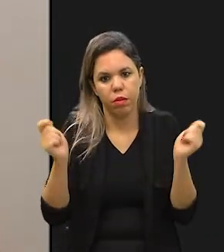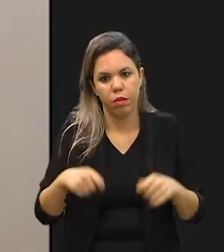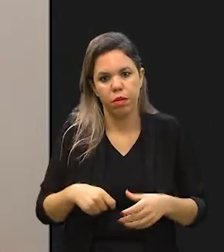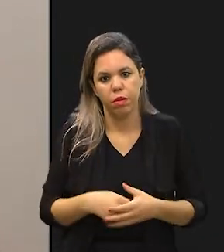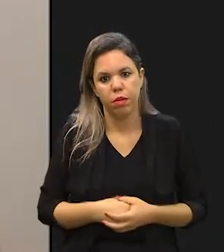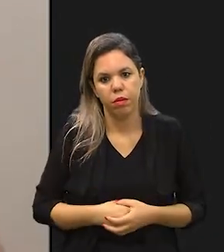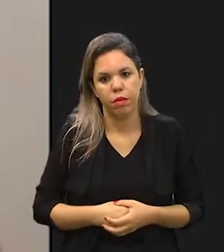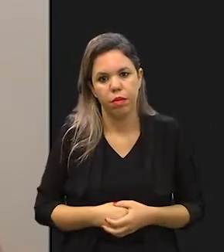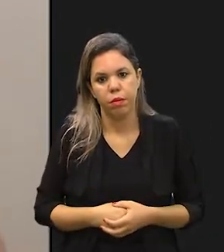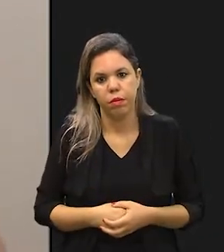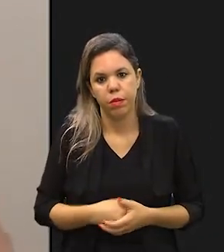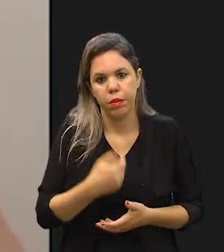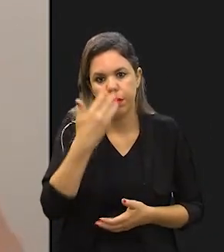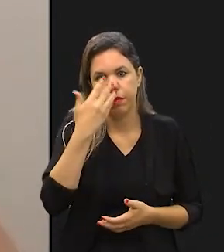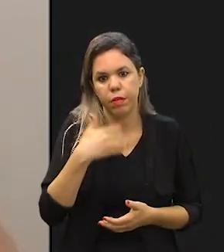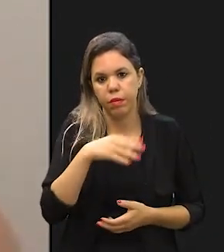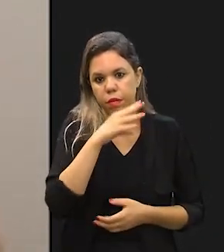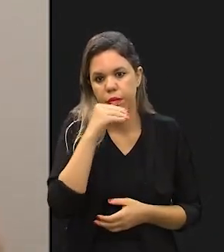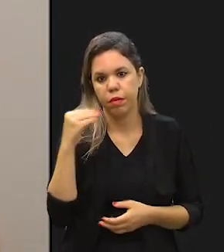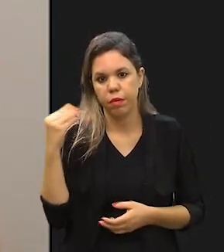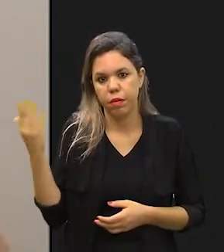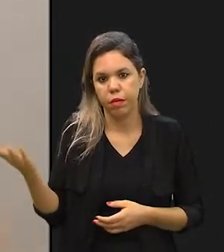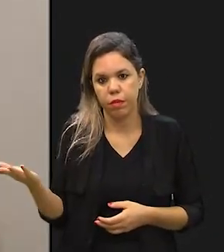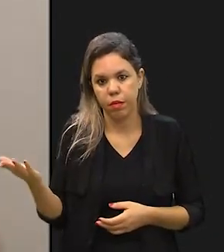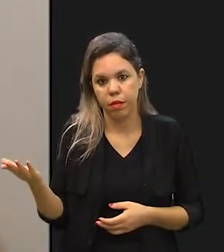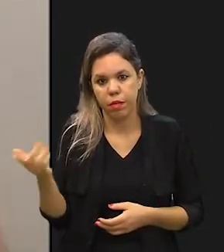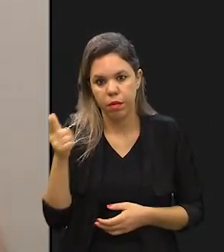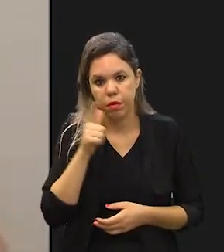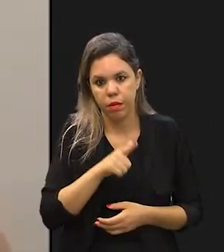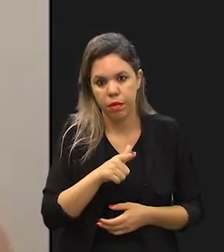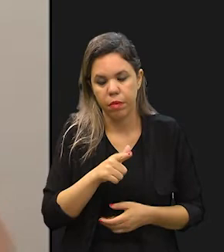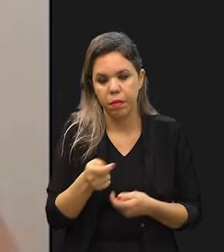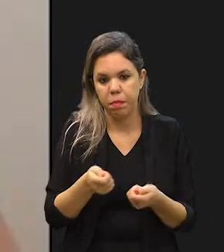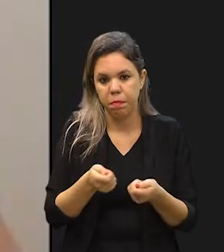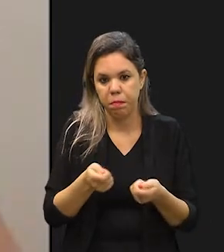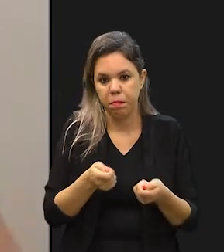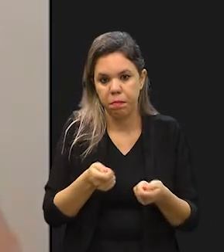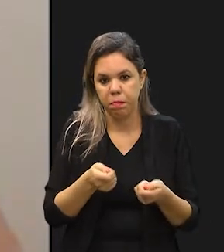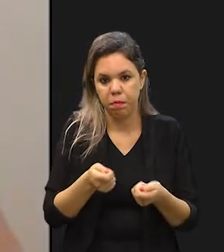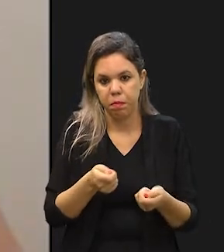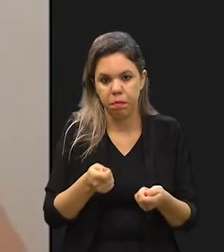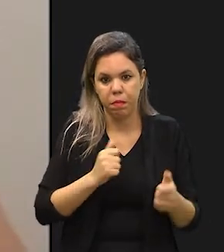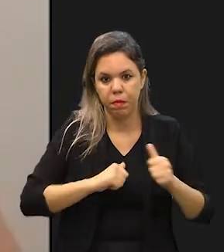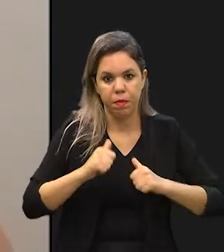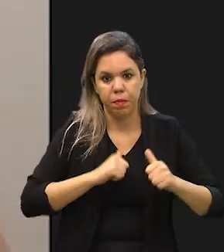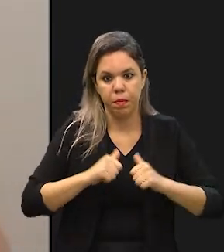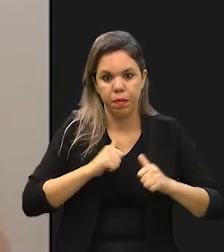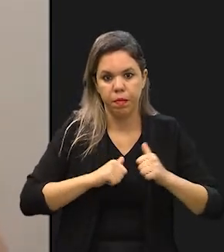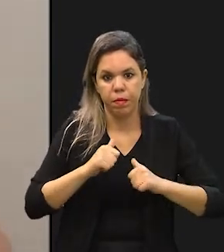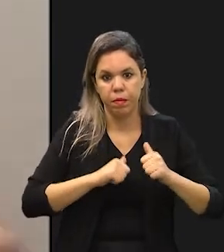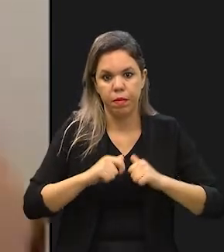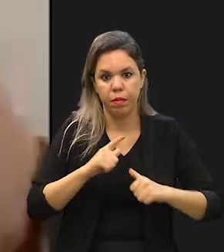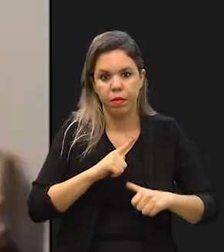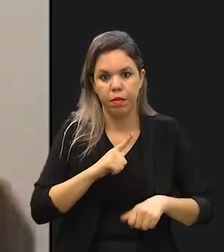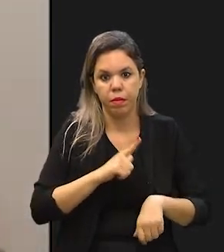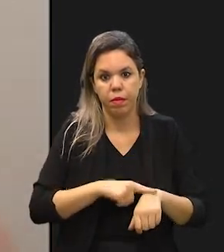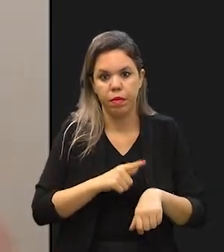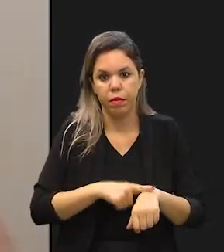possível, né? Então, a criança e o adolescente, o adulto, consegue conter melhor essa impulsividade. Então, tem